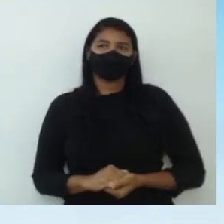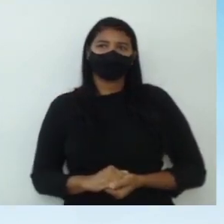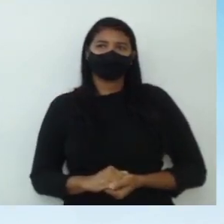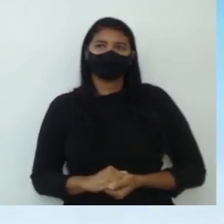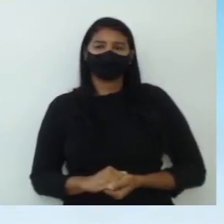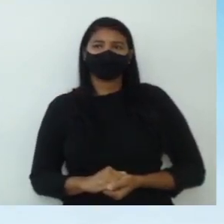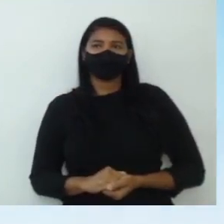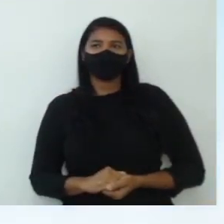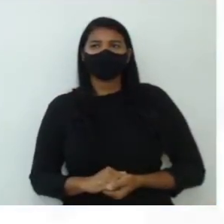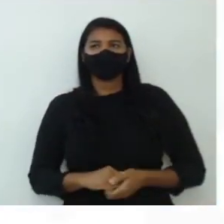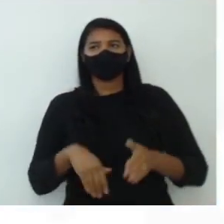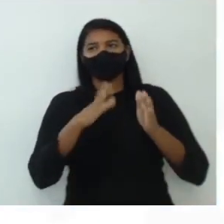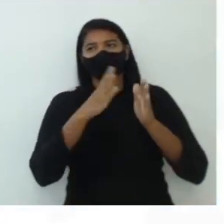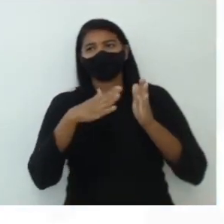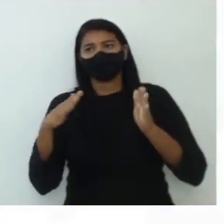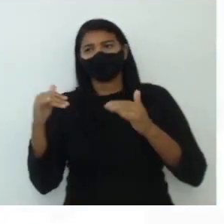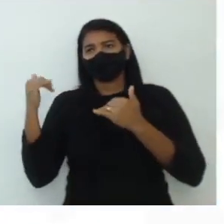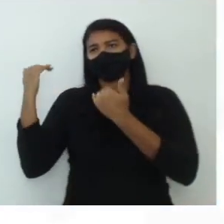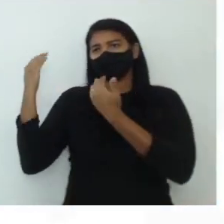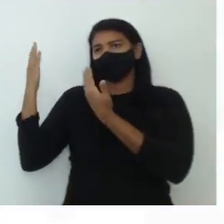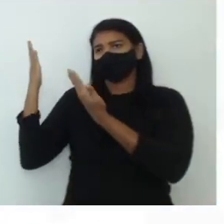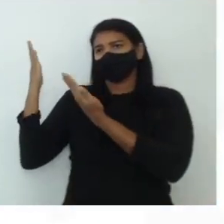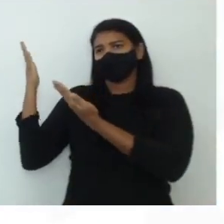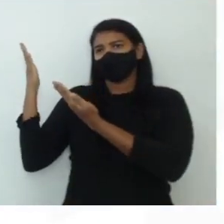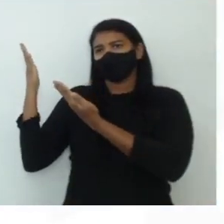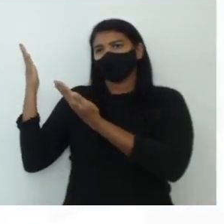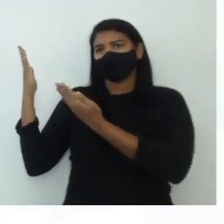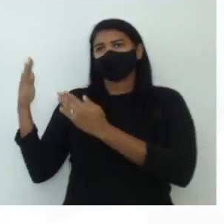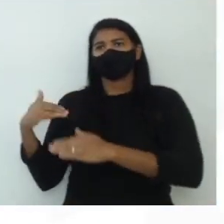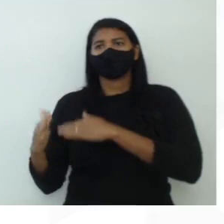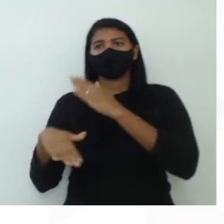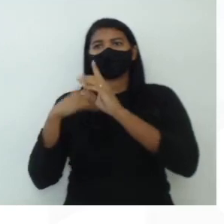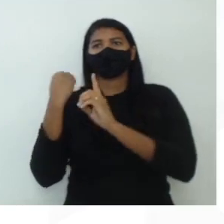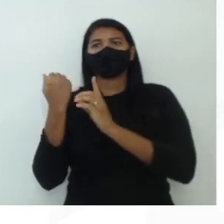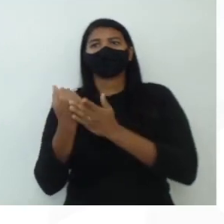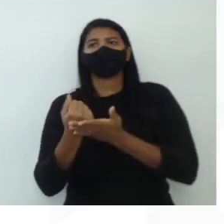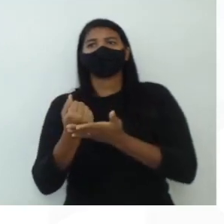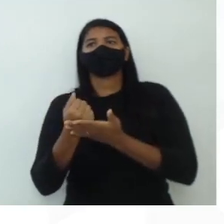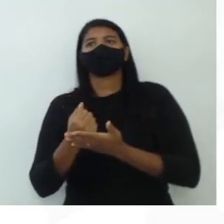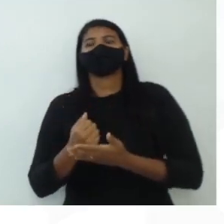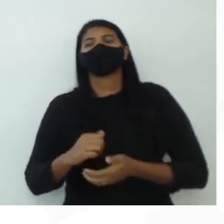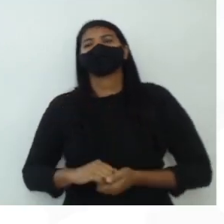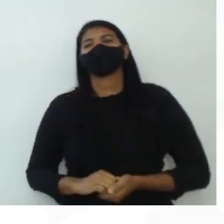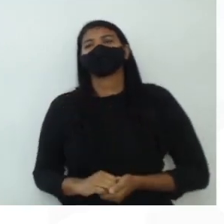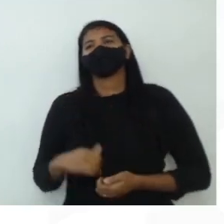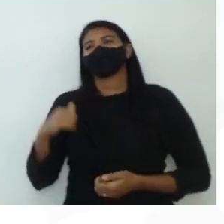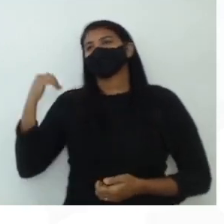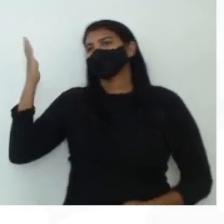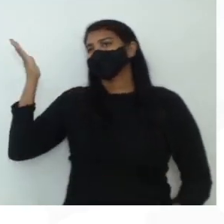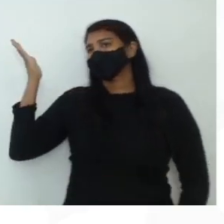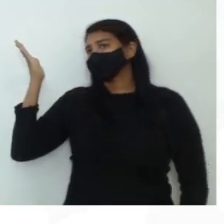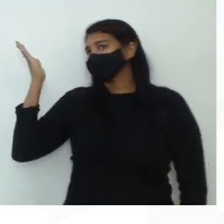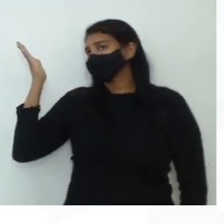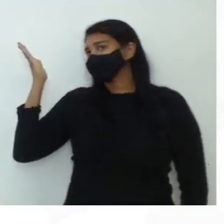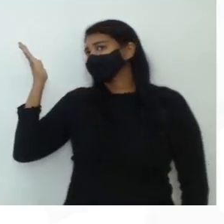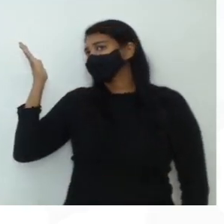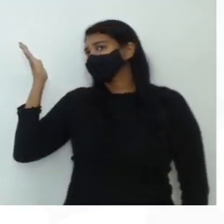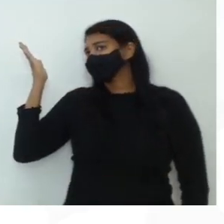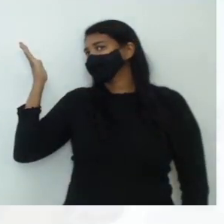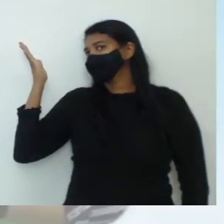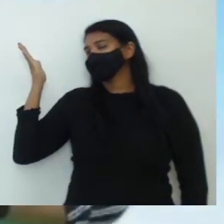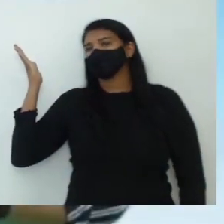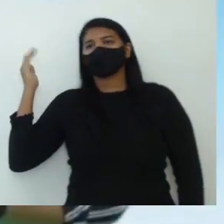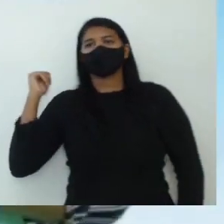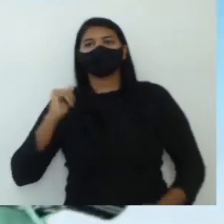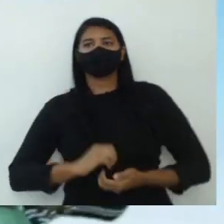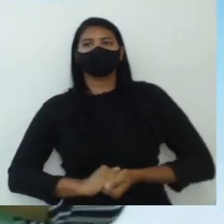nos pilares, né, do desenvolvimento sustentável. Vamos dar essa olhadinha. Olha só.